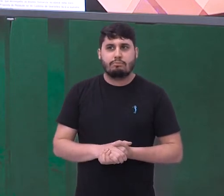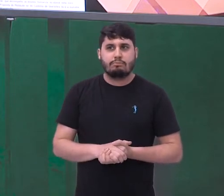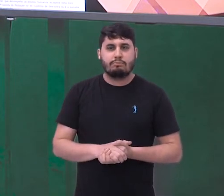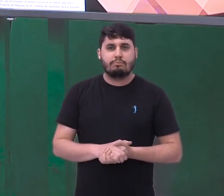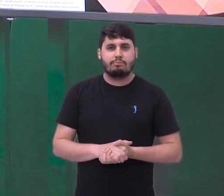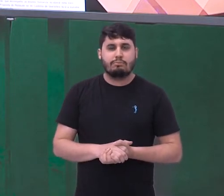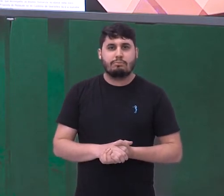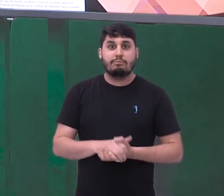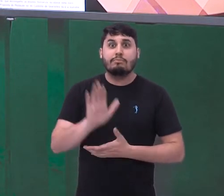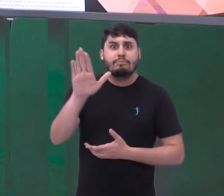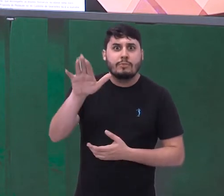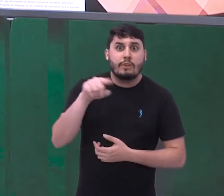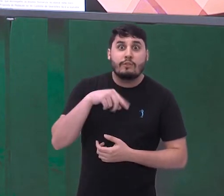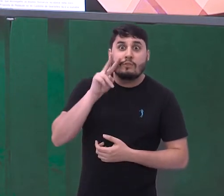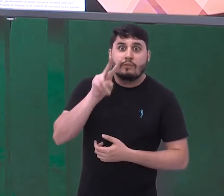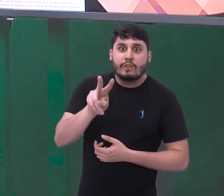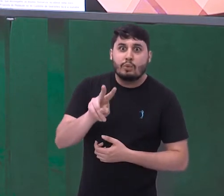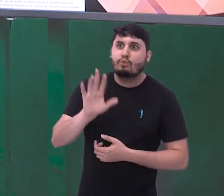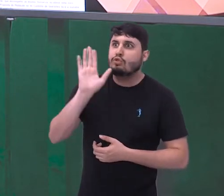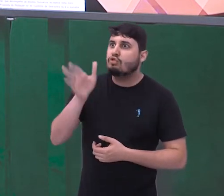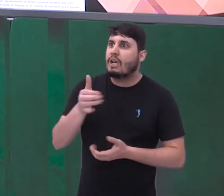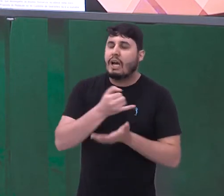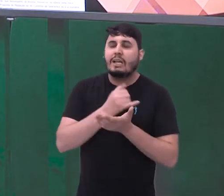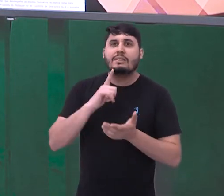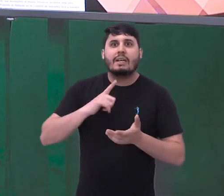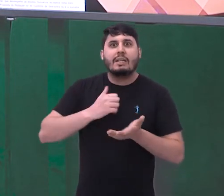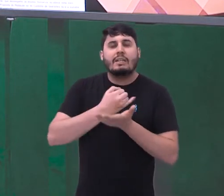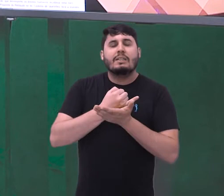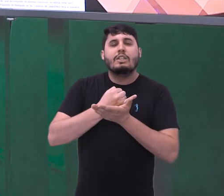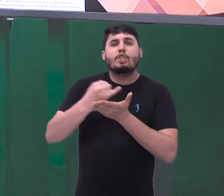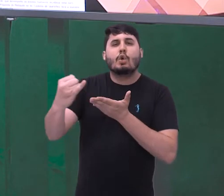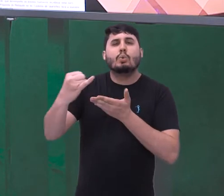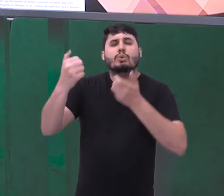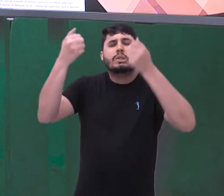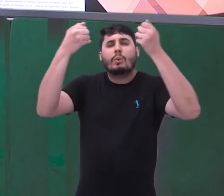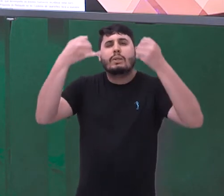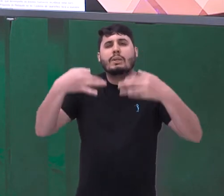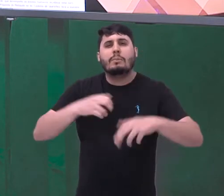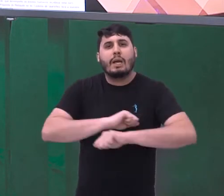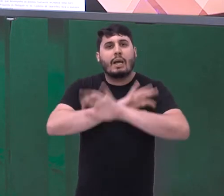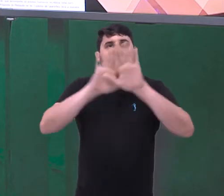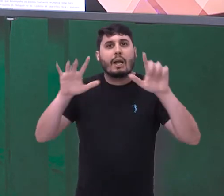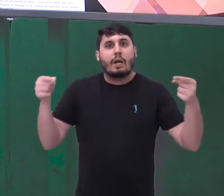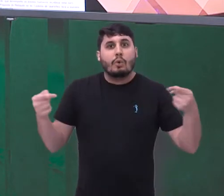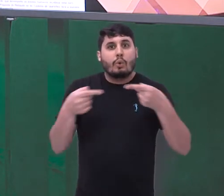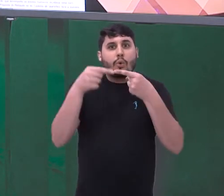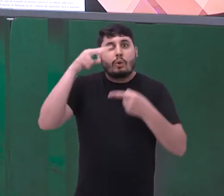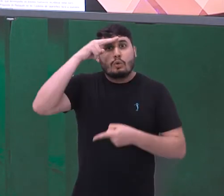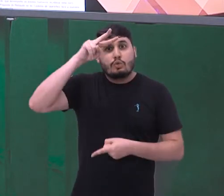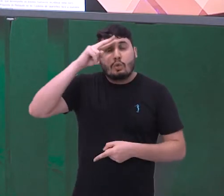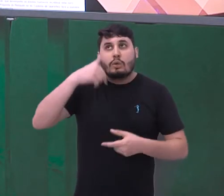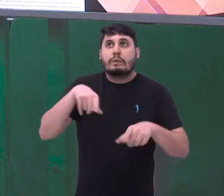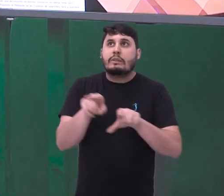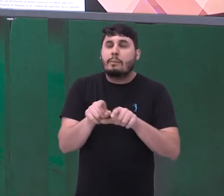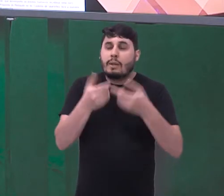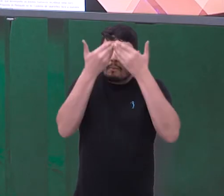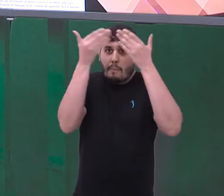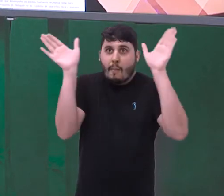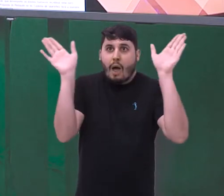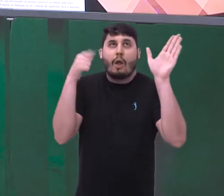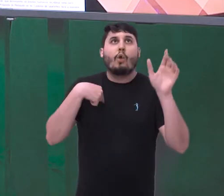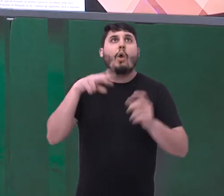Gente, aqui ele já deu uma abertura histórica gigante e abriu aquele